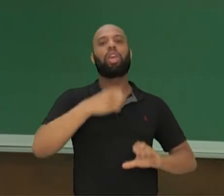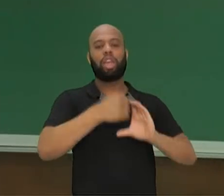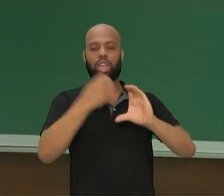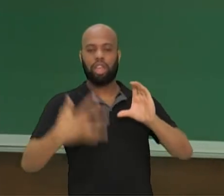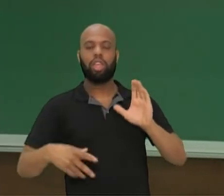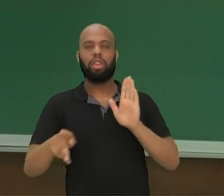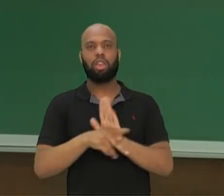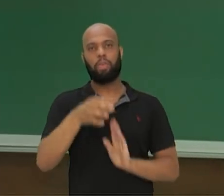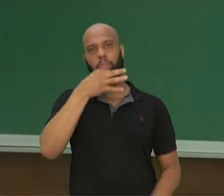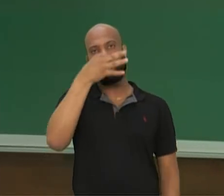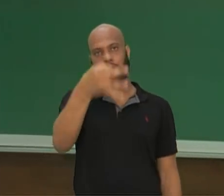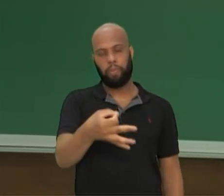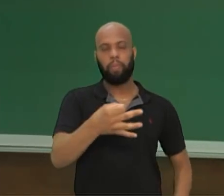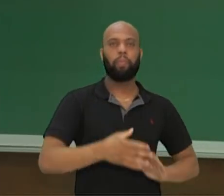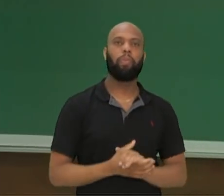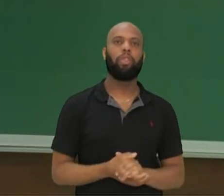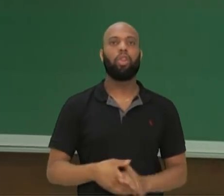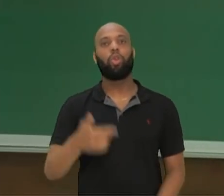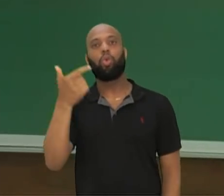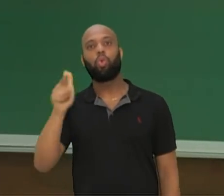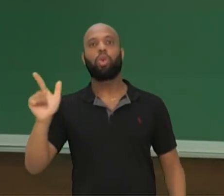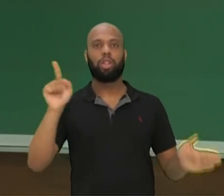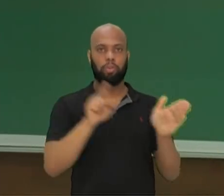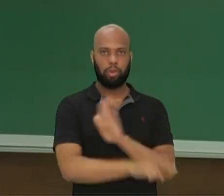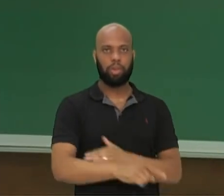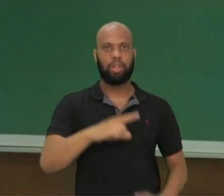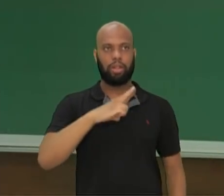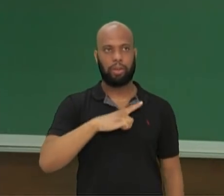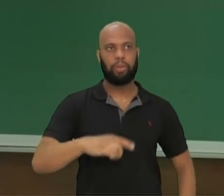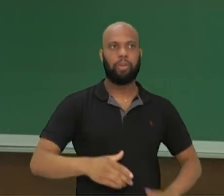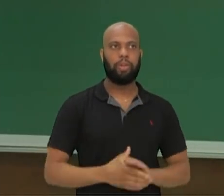como opinião. Vejamos mais um exercício.